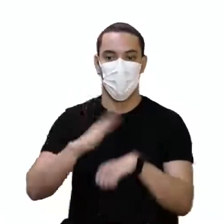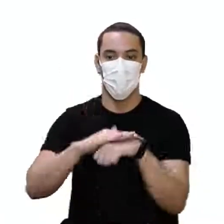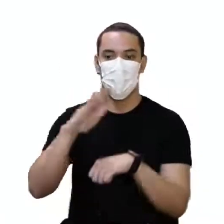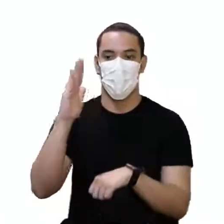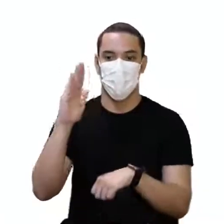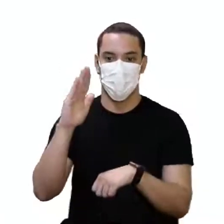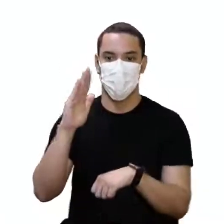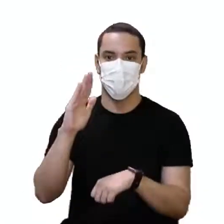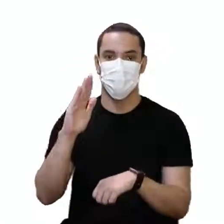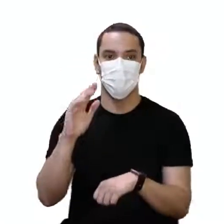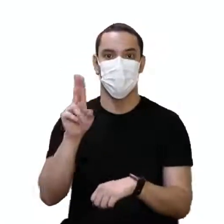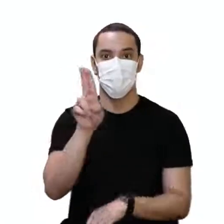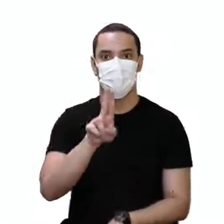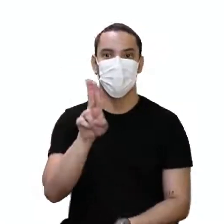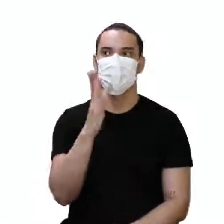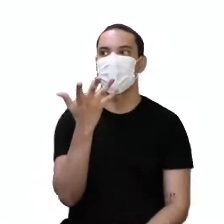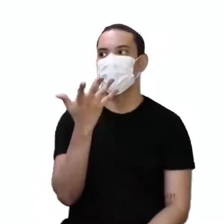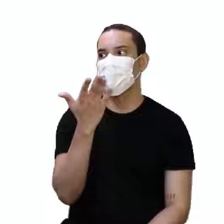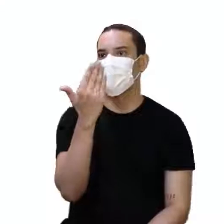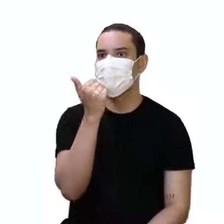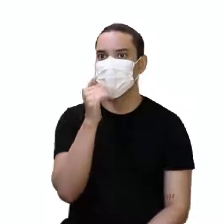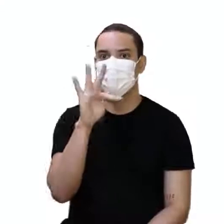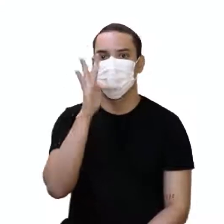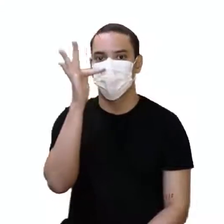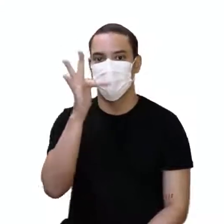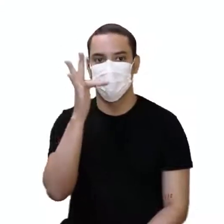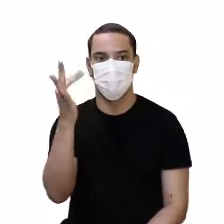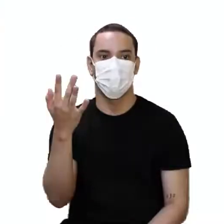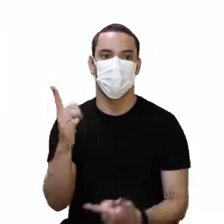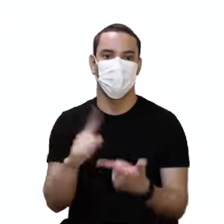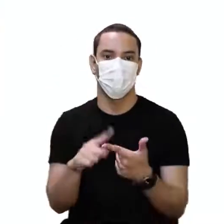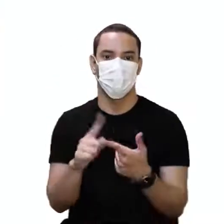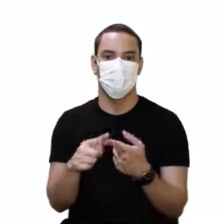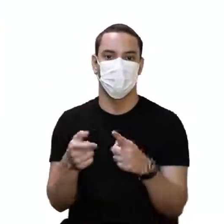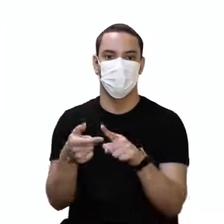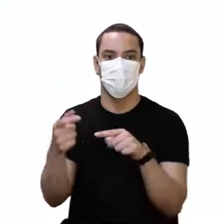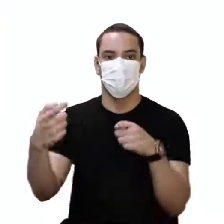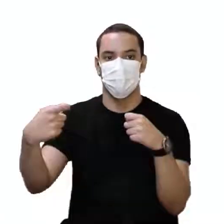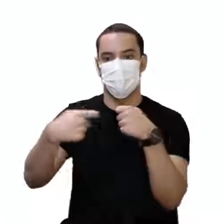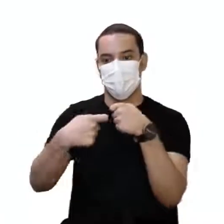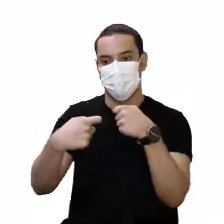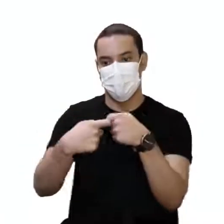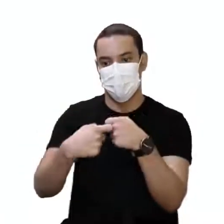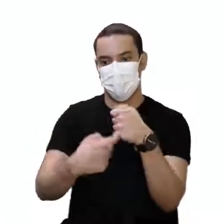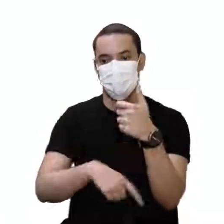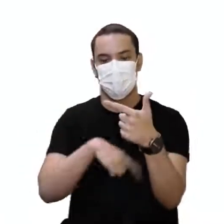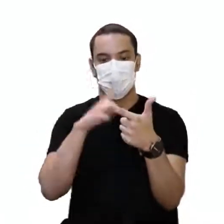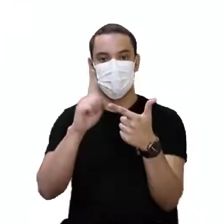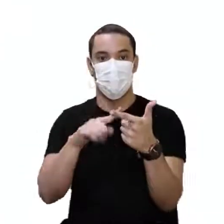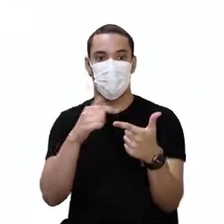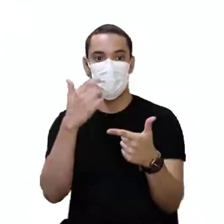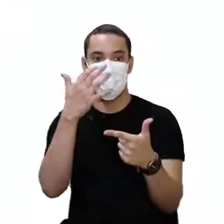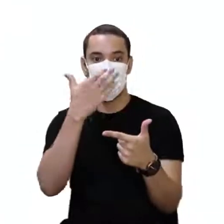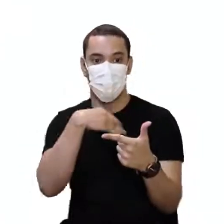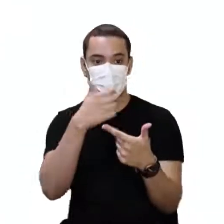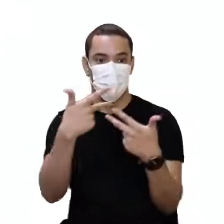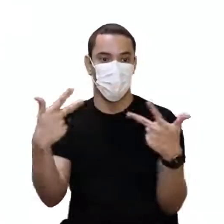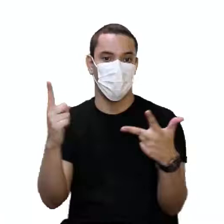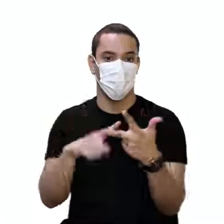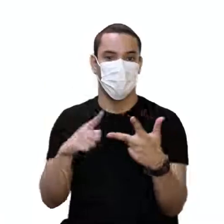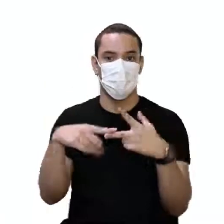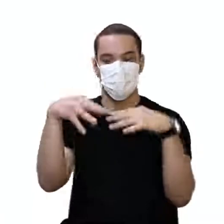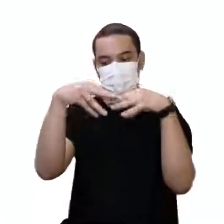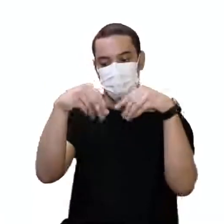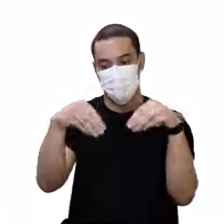Mais vegetais, né? Eles comem castanhas, eles comem frutas, eles se alimentam de